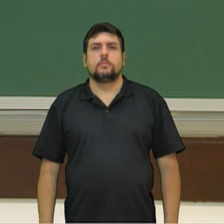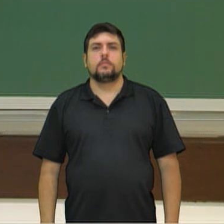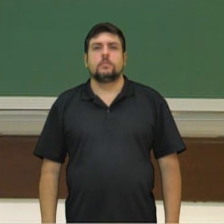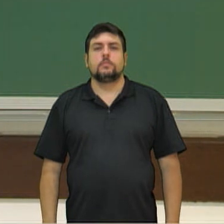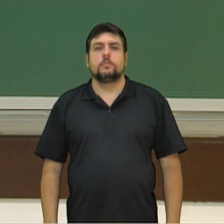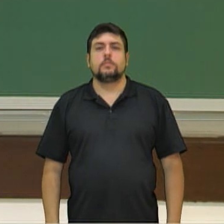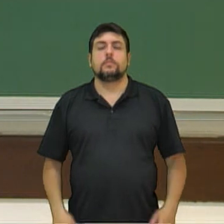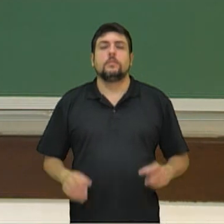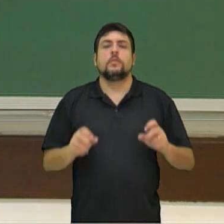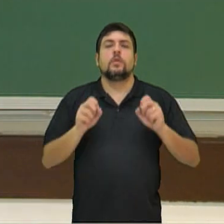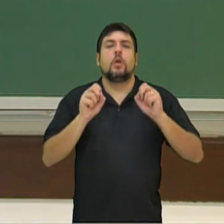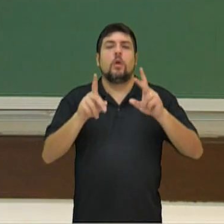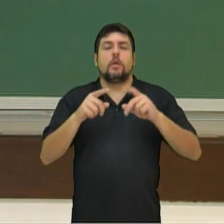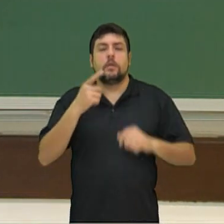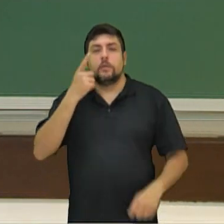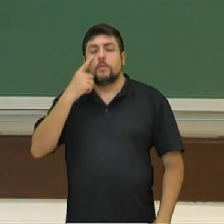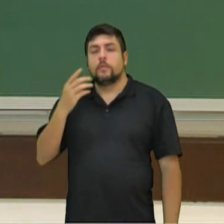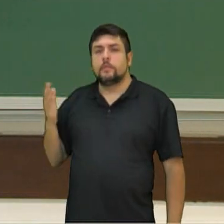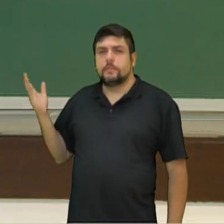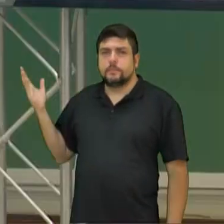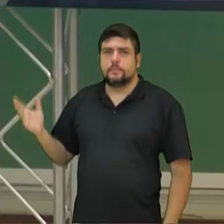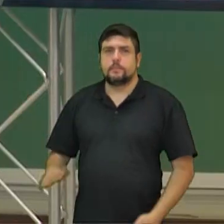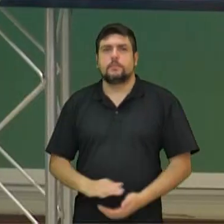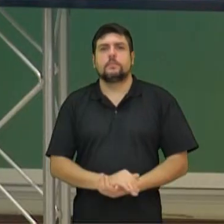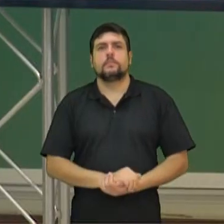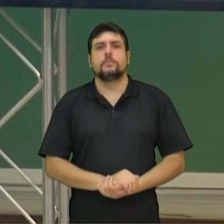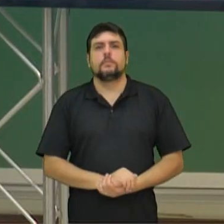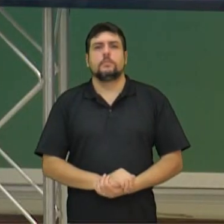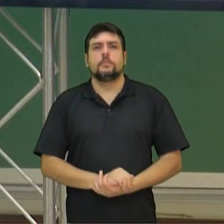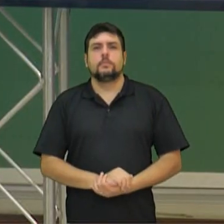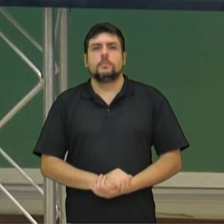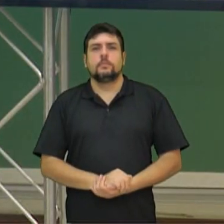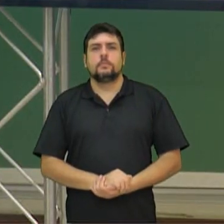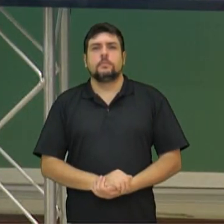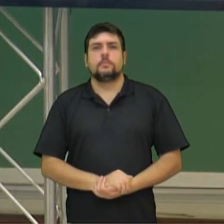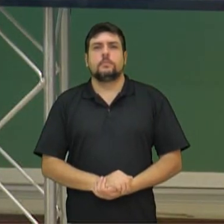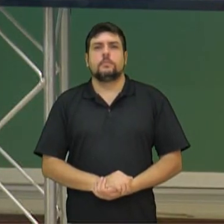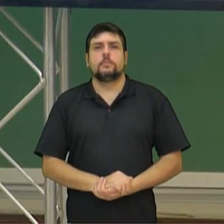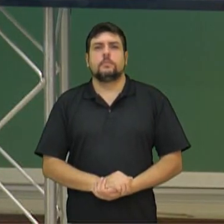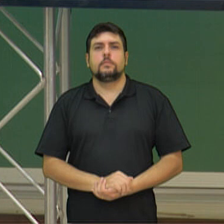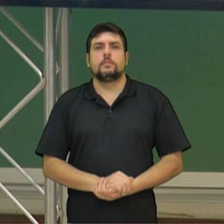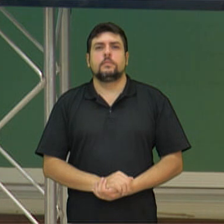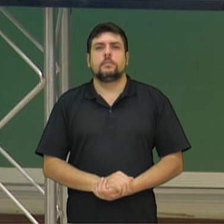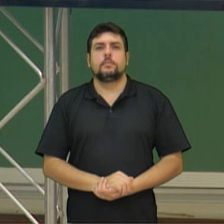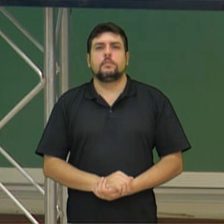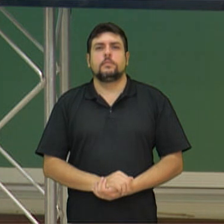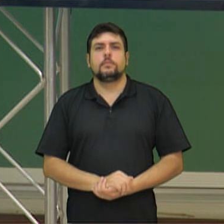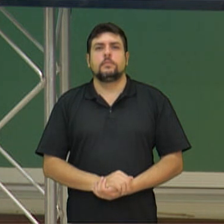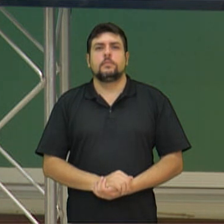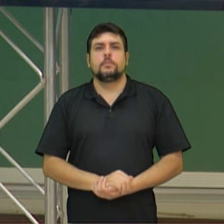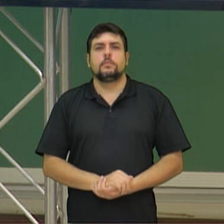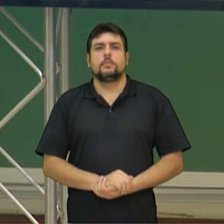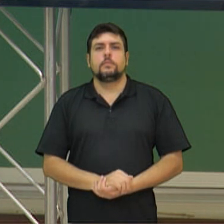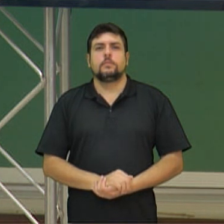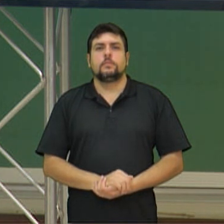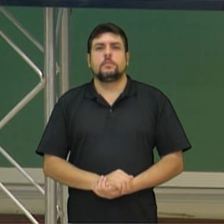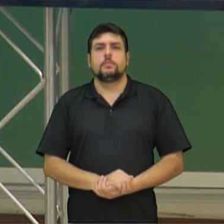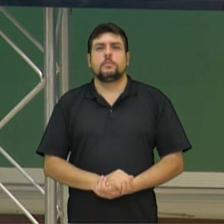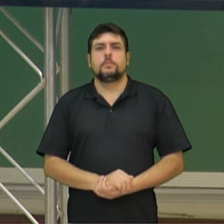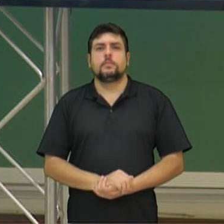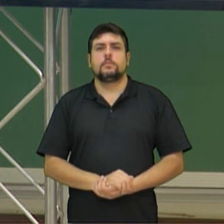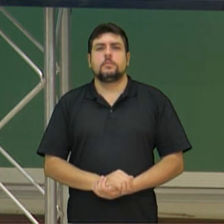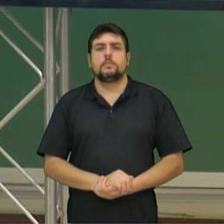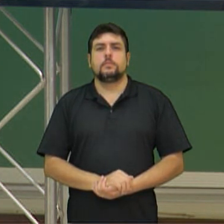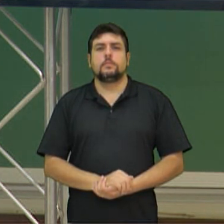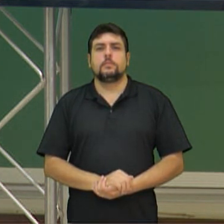Okay, so let's see. Vamos ver a nossa resposta. Number 1. The boy is shorter than the girl. False. Porque